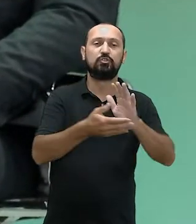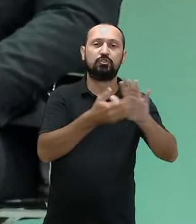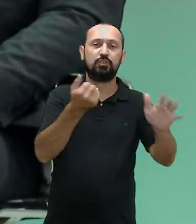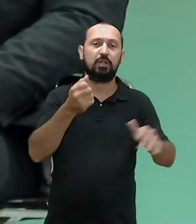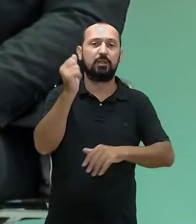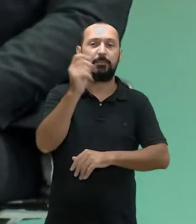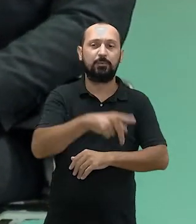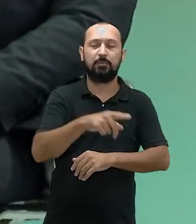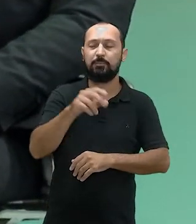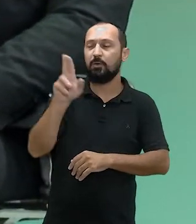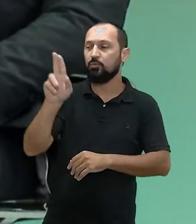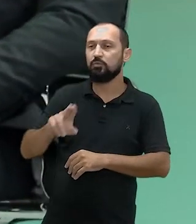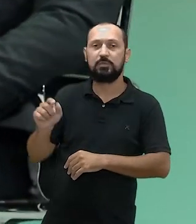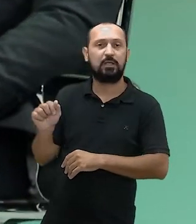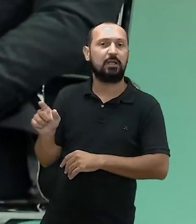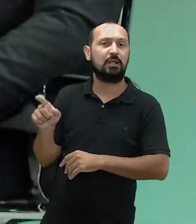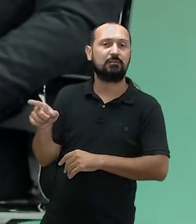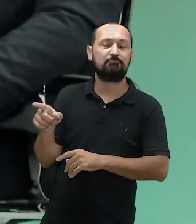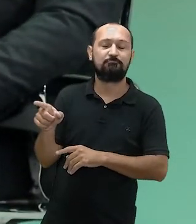dinheiro da Previdência para usar